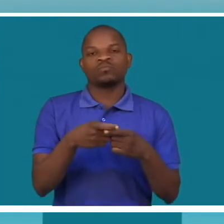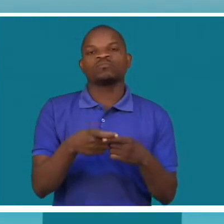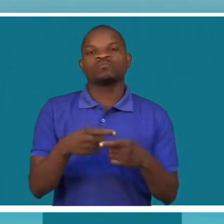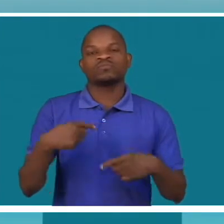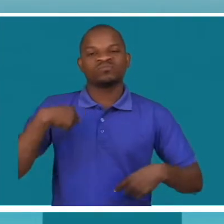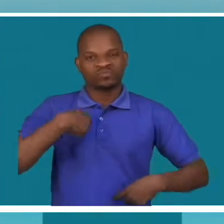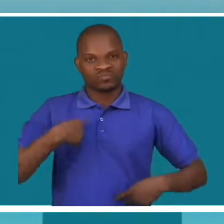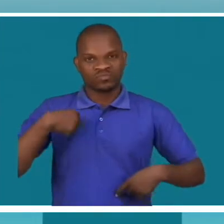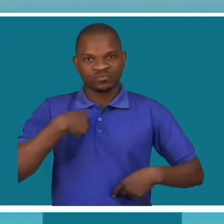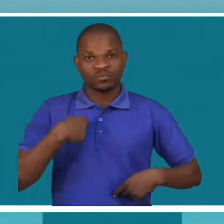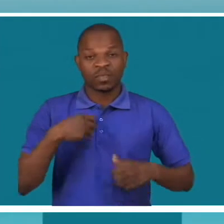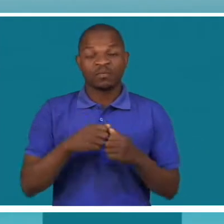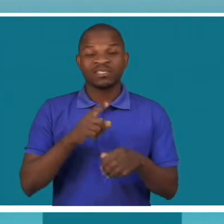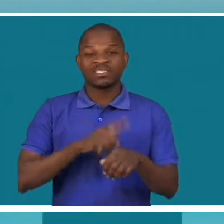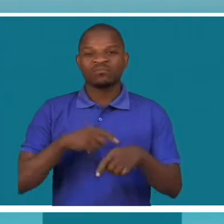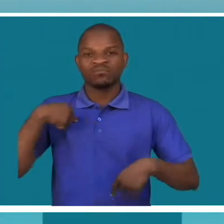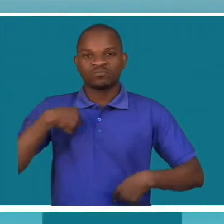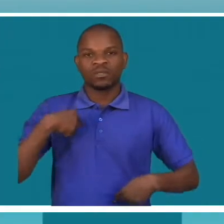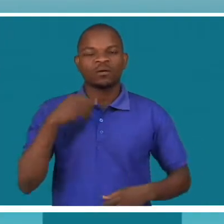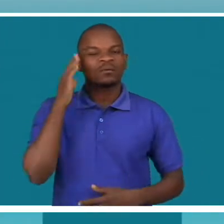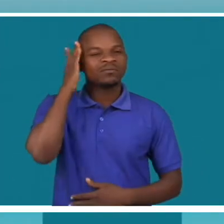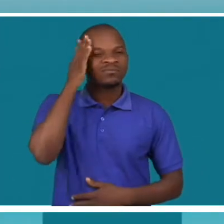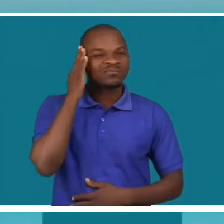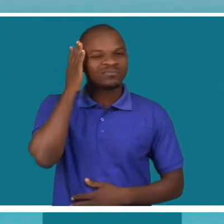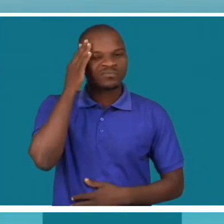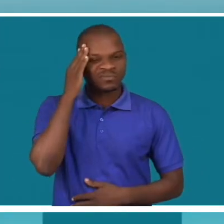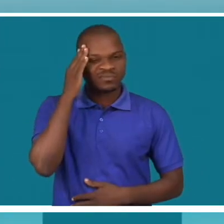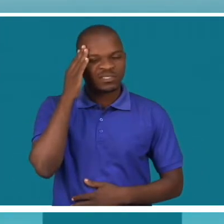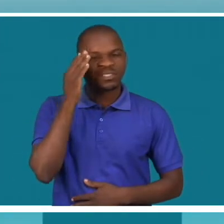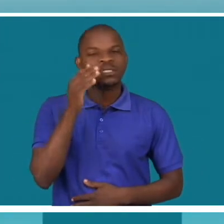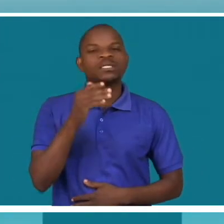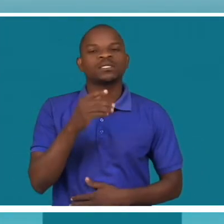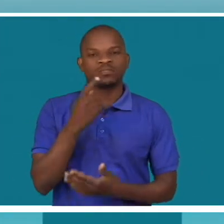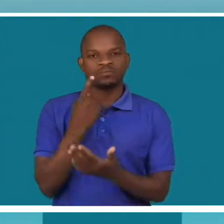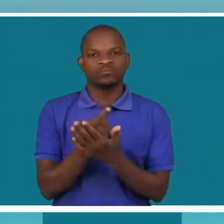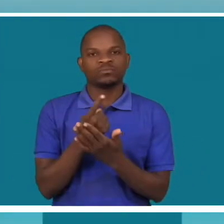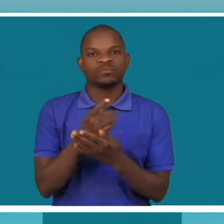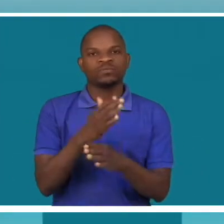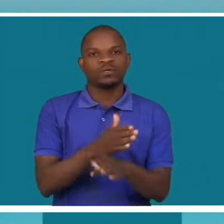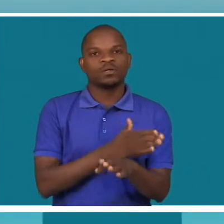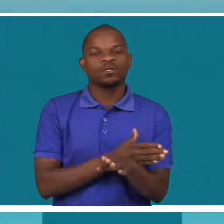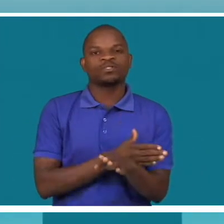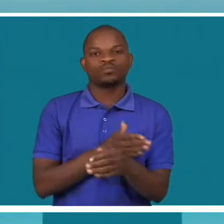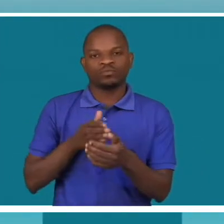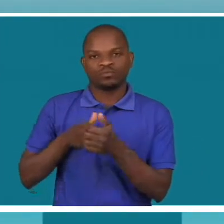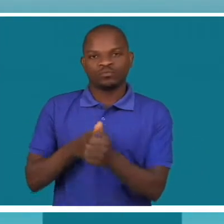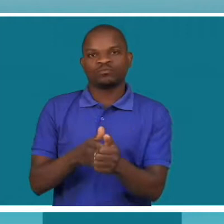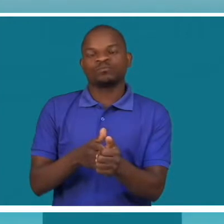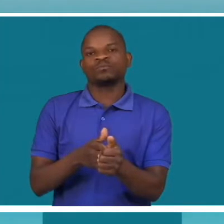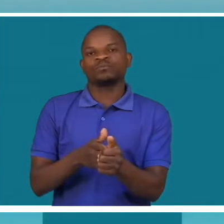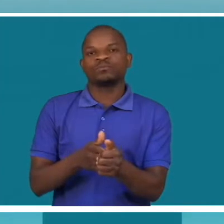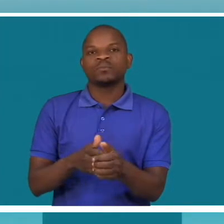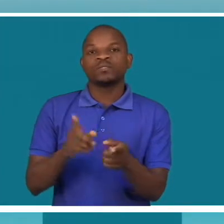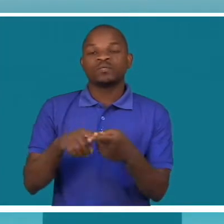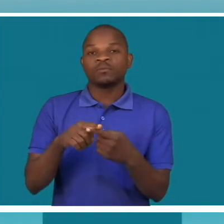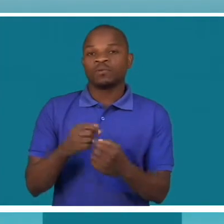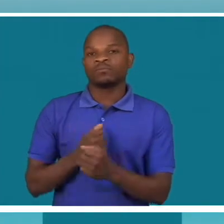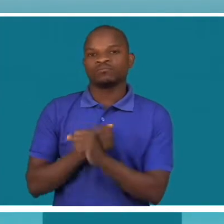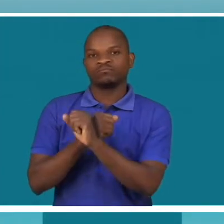sancionados. quando forem sancionados é que vão puxar pela cabeça e vão chegar à conclusão que deveriam ter começado há mais tempo a